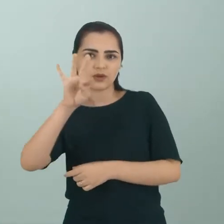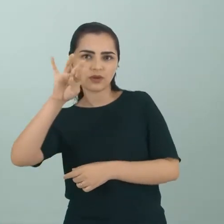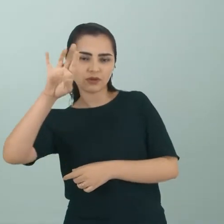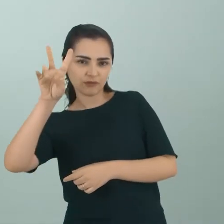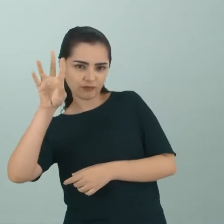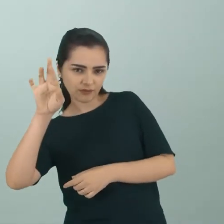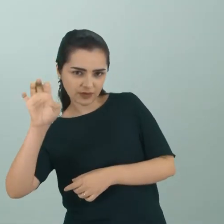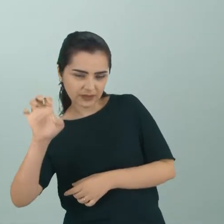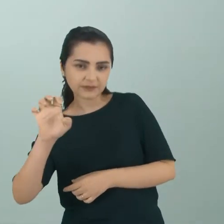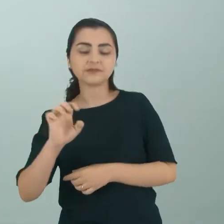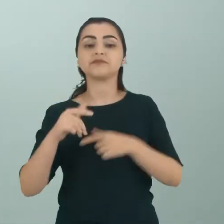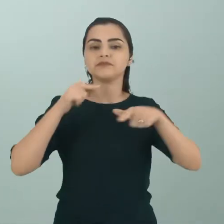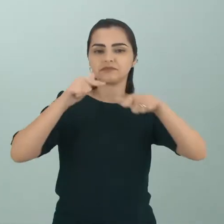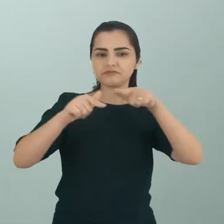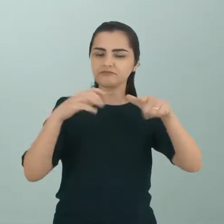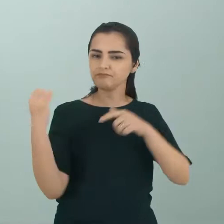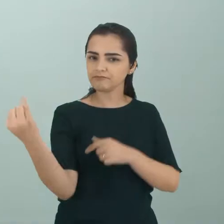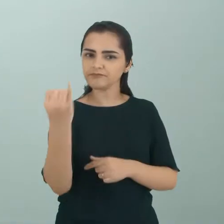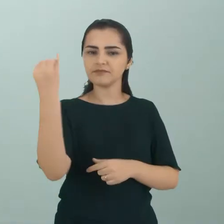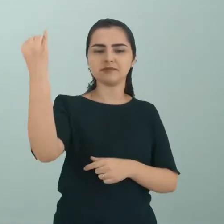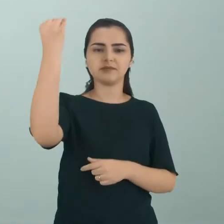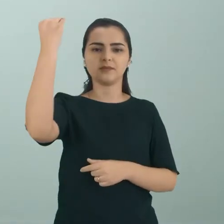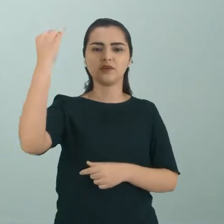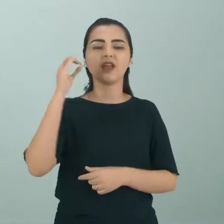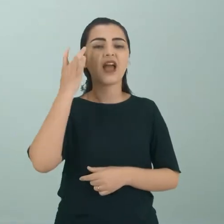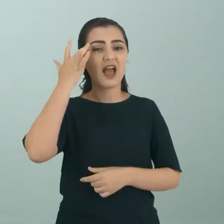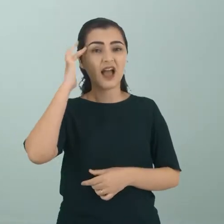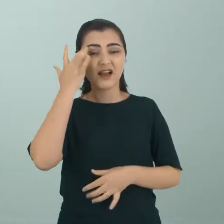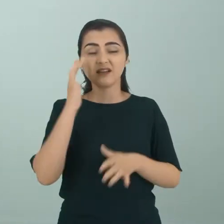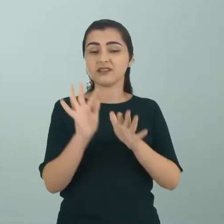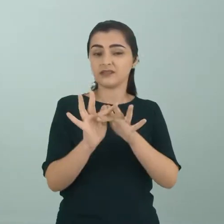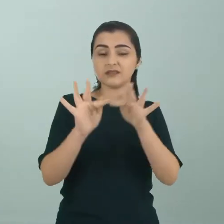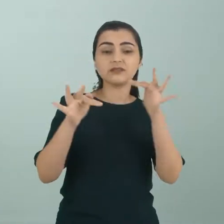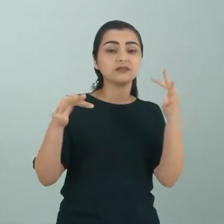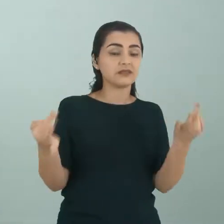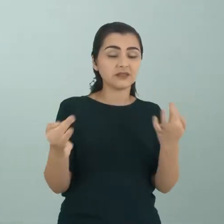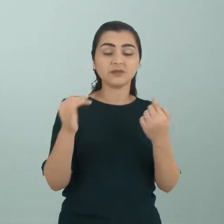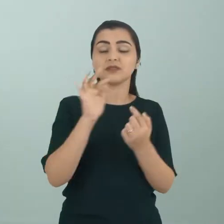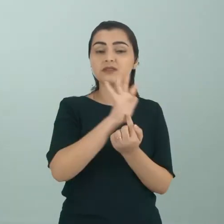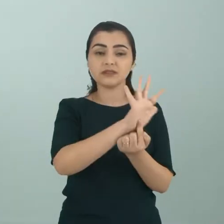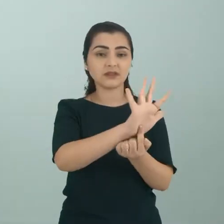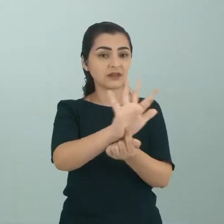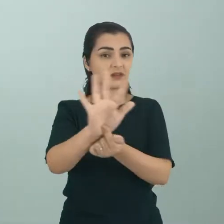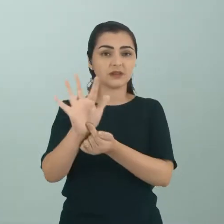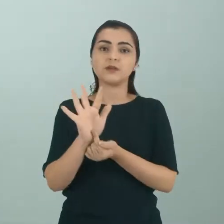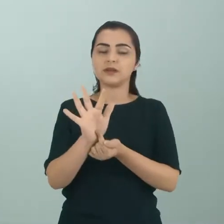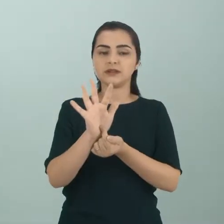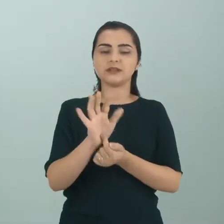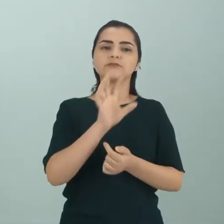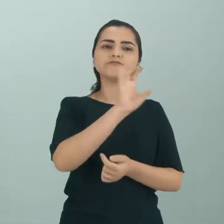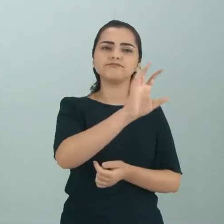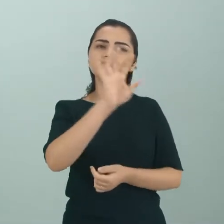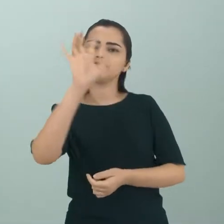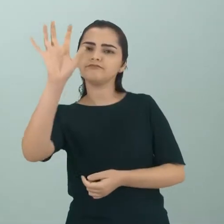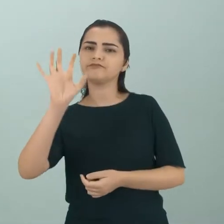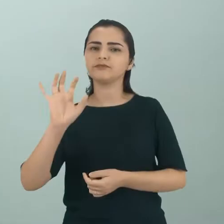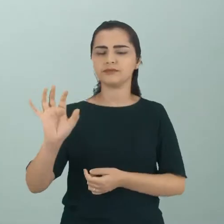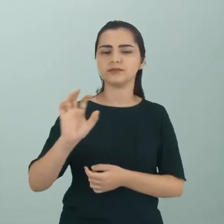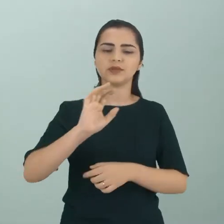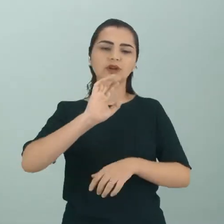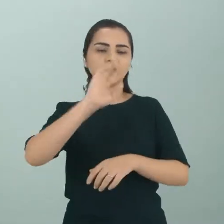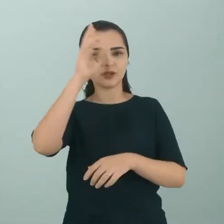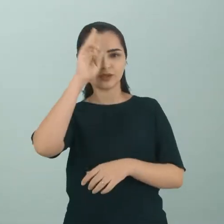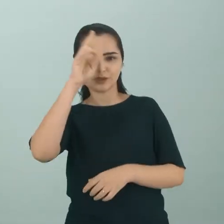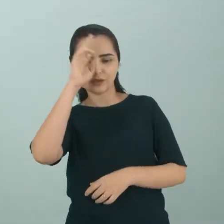importante, através de um trabalho que a gente acha tão simples, mas retratar a história de uma região, a história de um